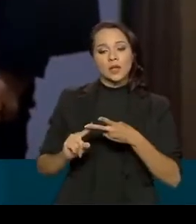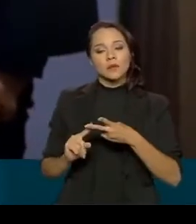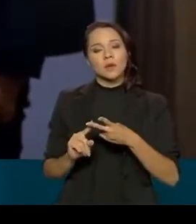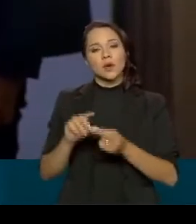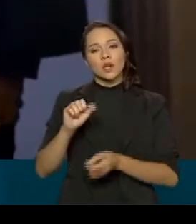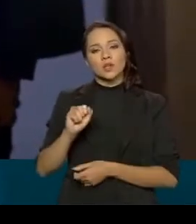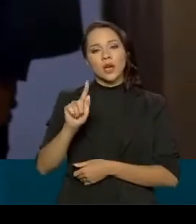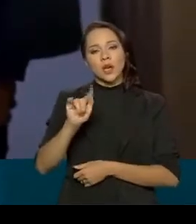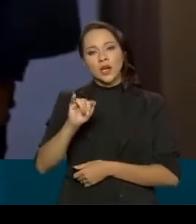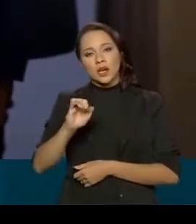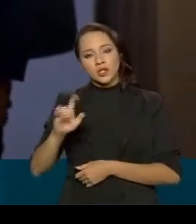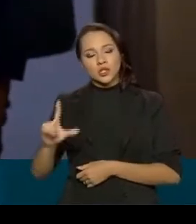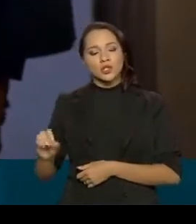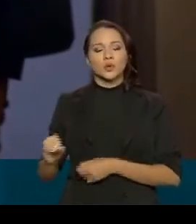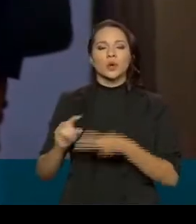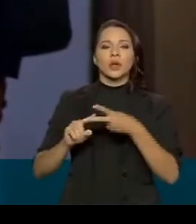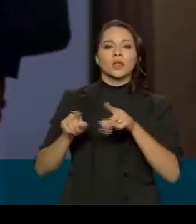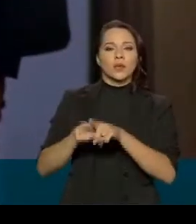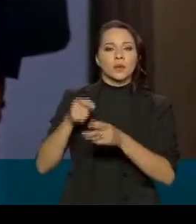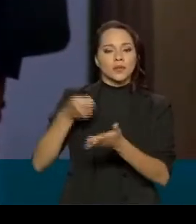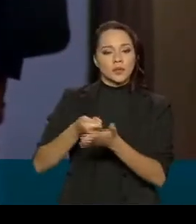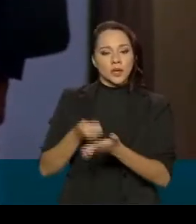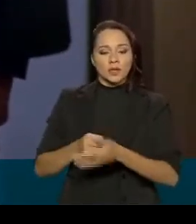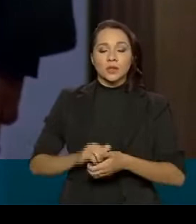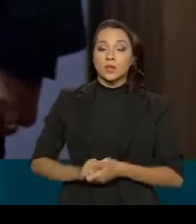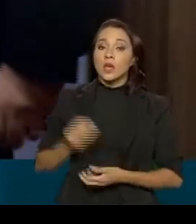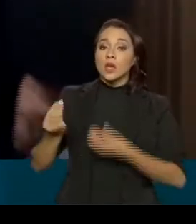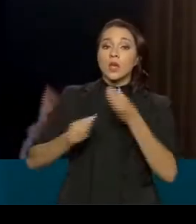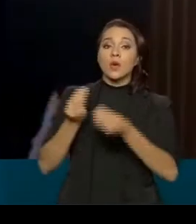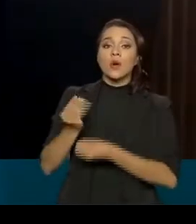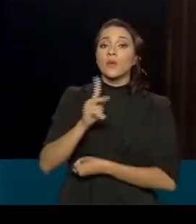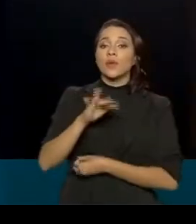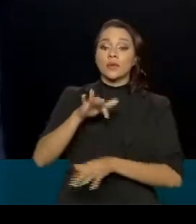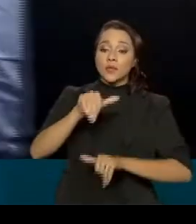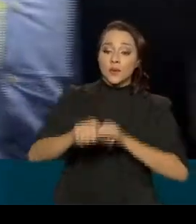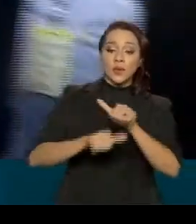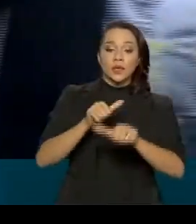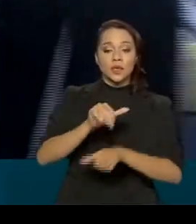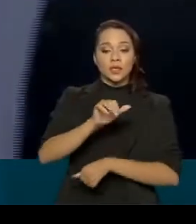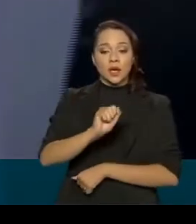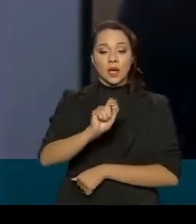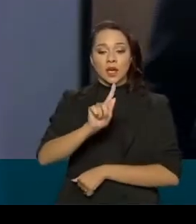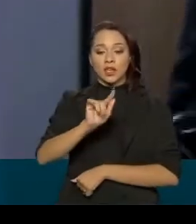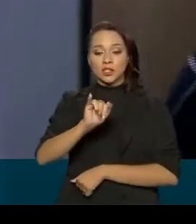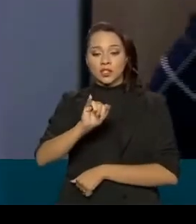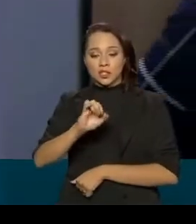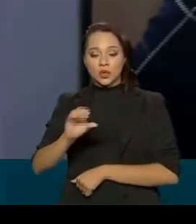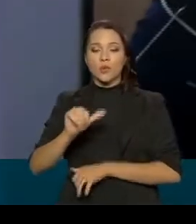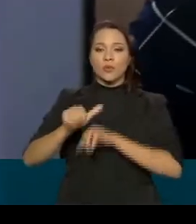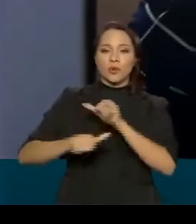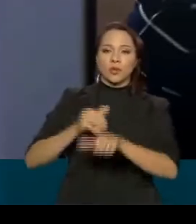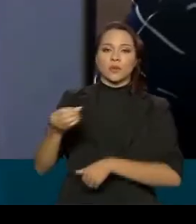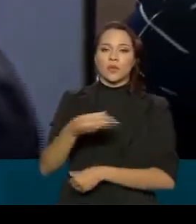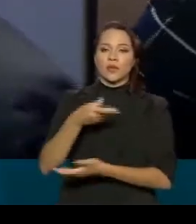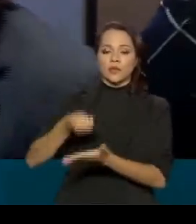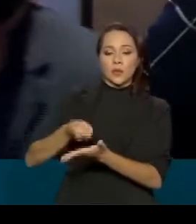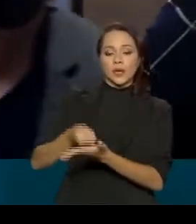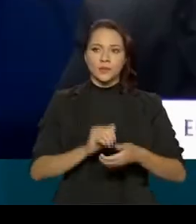ágio e as obrigações, e como será a transformação do ágio em novas obrigações. Muito